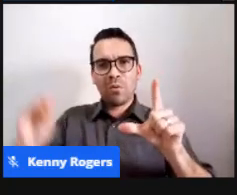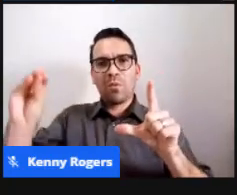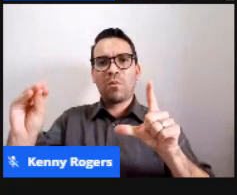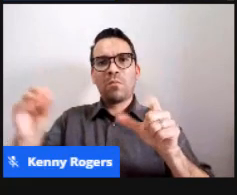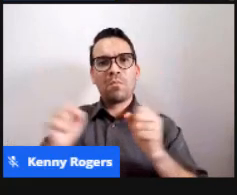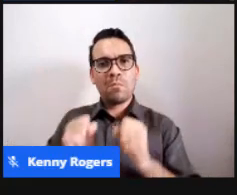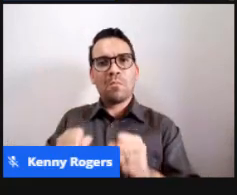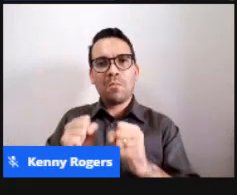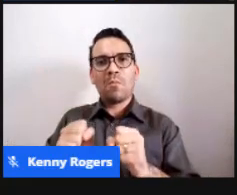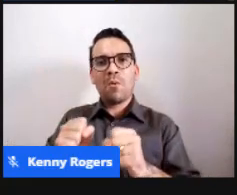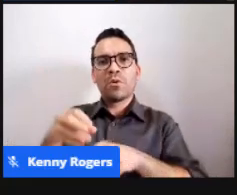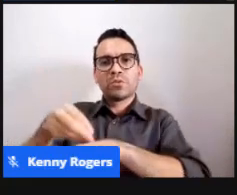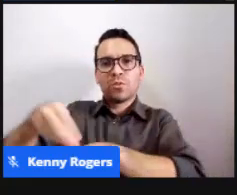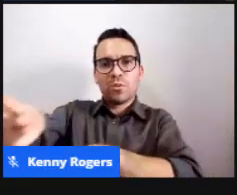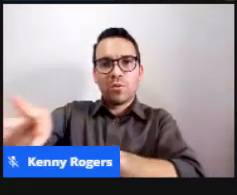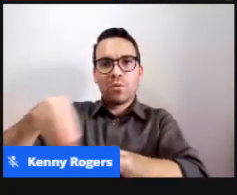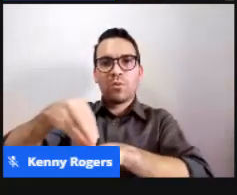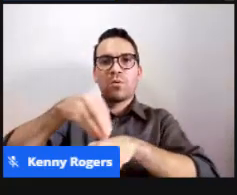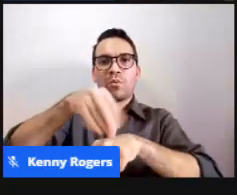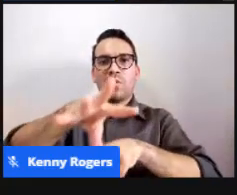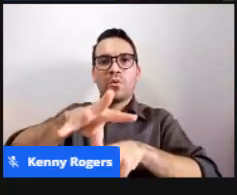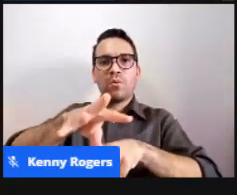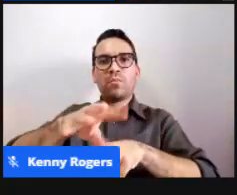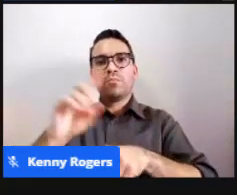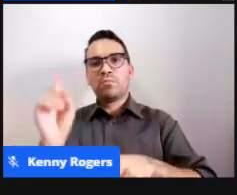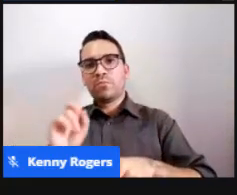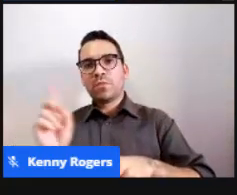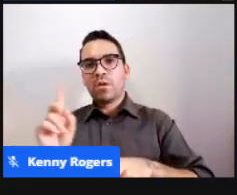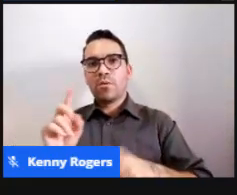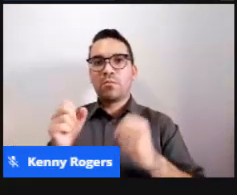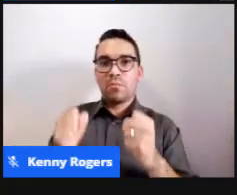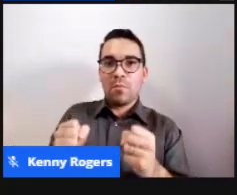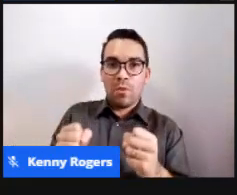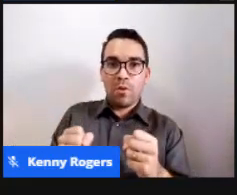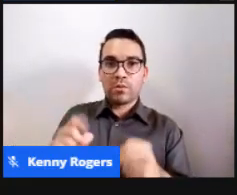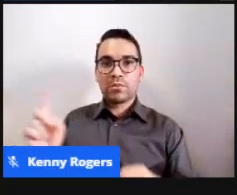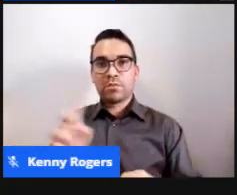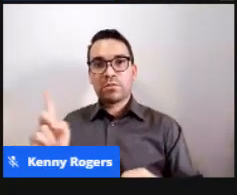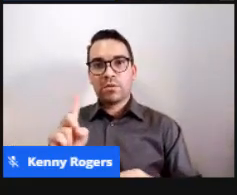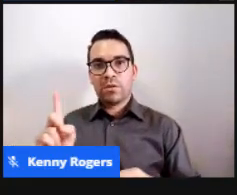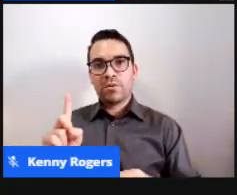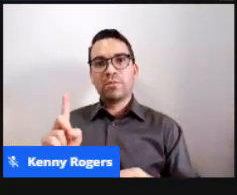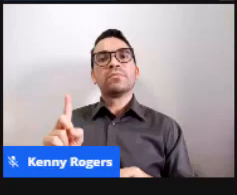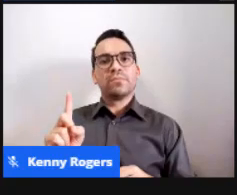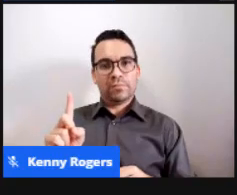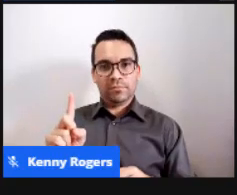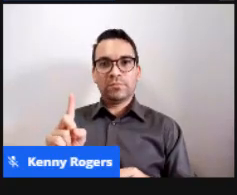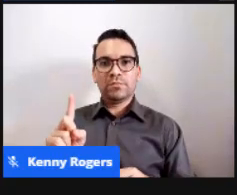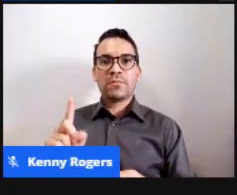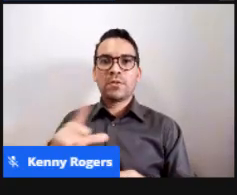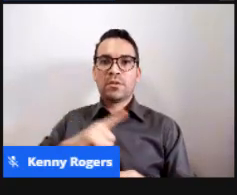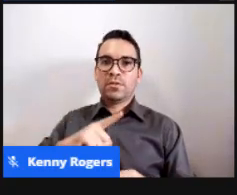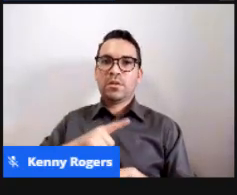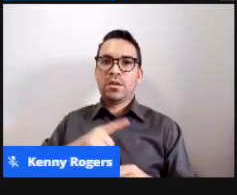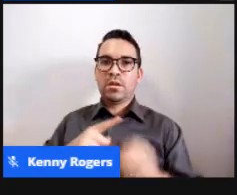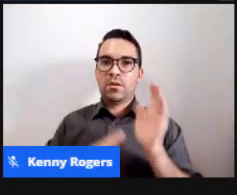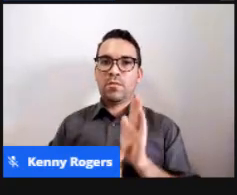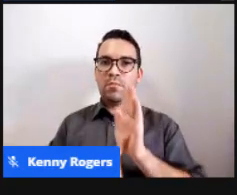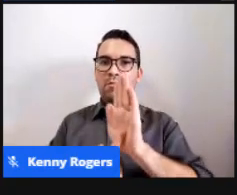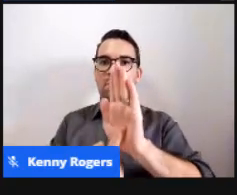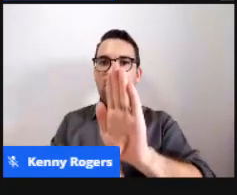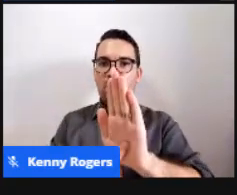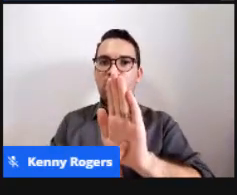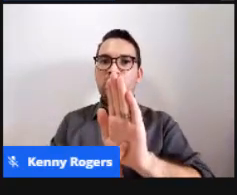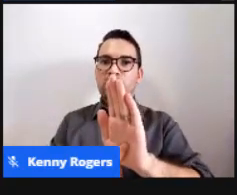aí. Então, a gente vai deixar alguns lugares que são mais livres, né, para poder compartilhar as imagens e assim por